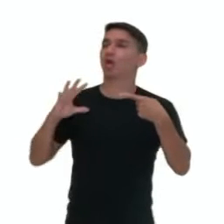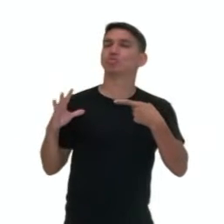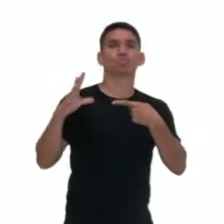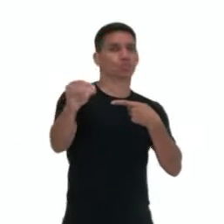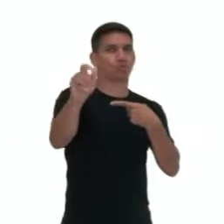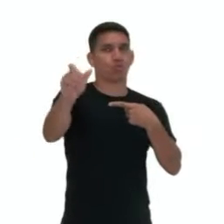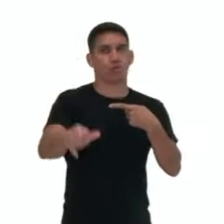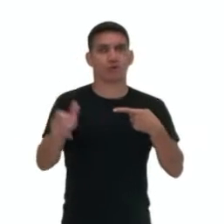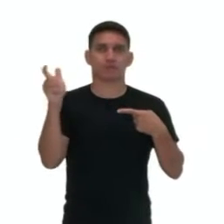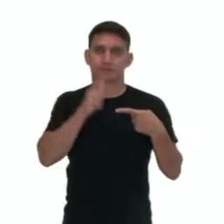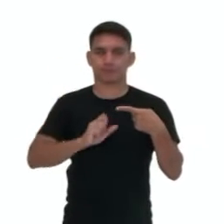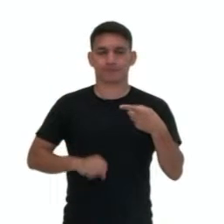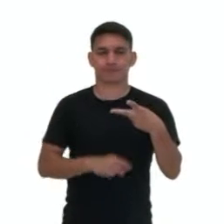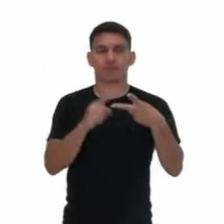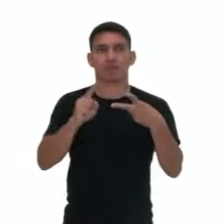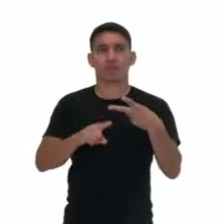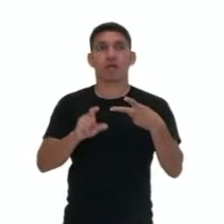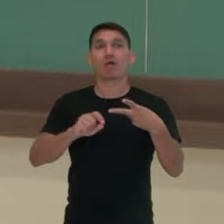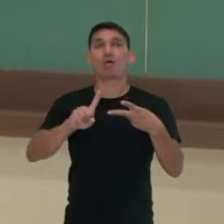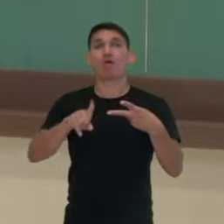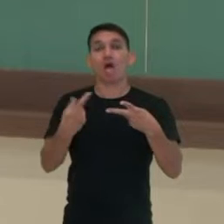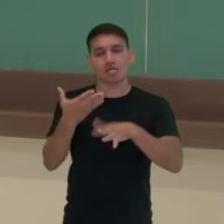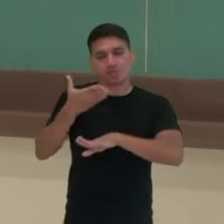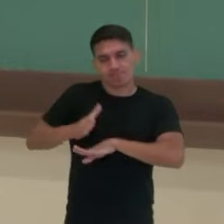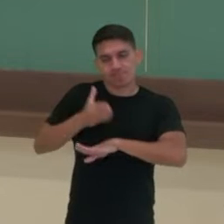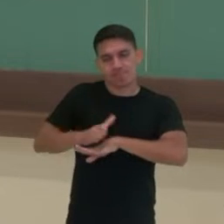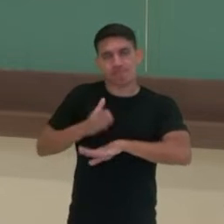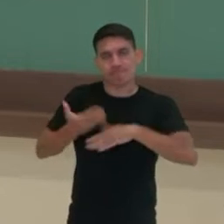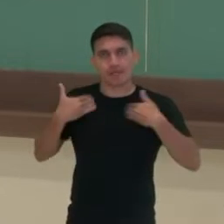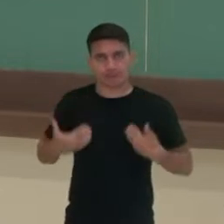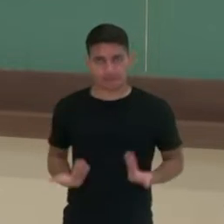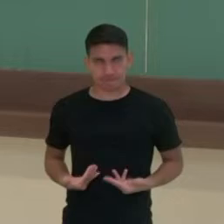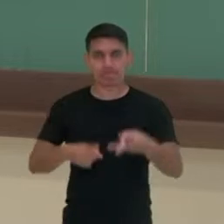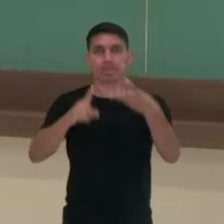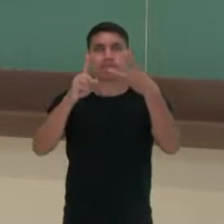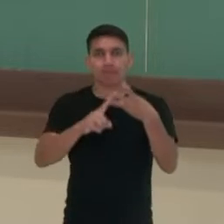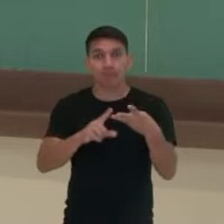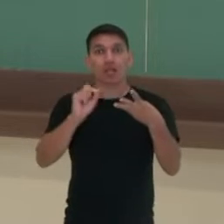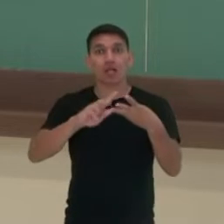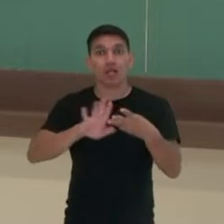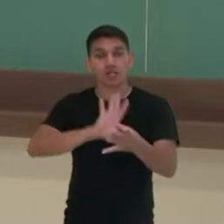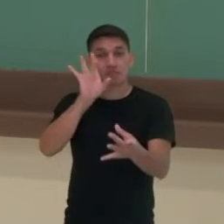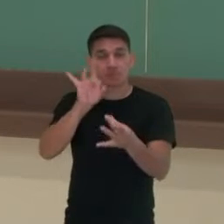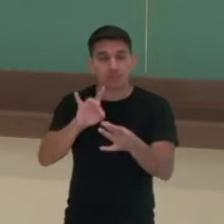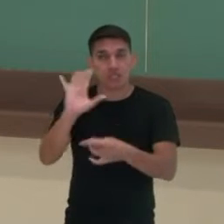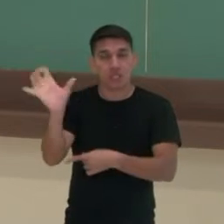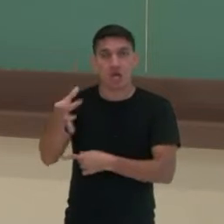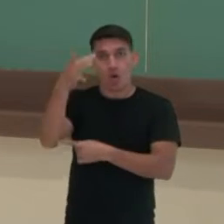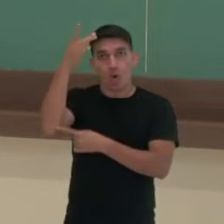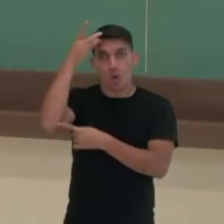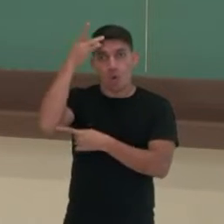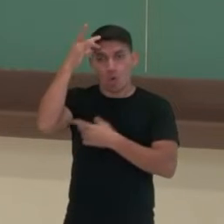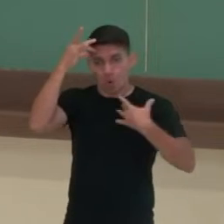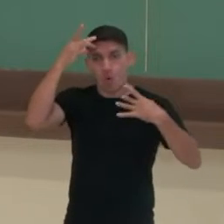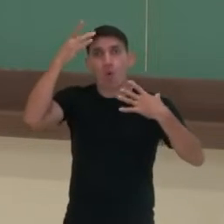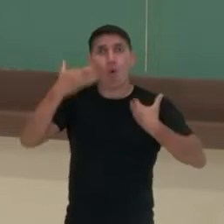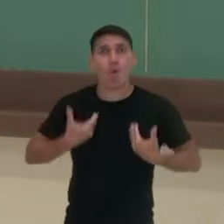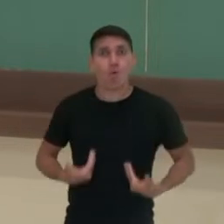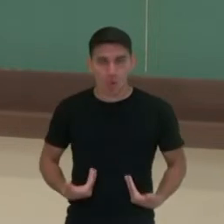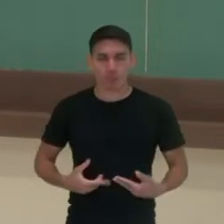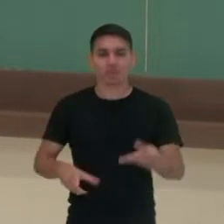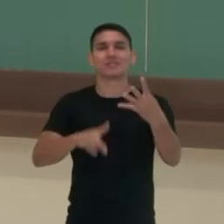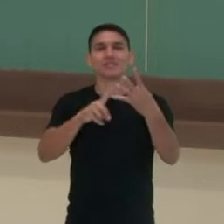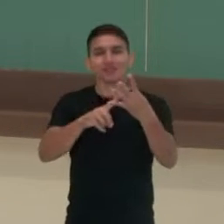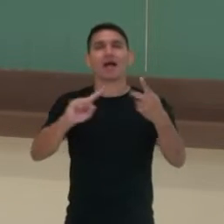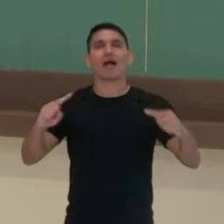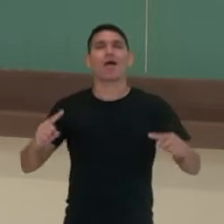todos, ginástica de condicionamento físico, ginástica de conscientização corporal e as ginásticas competitivas.